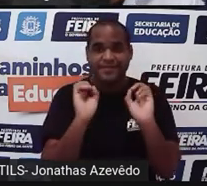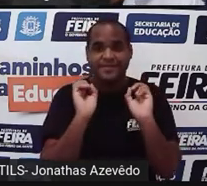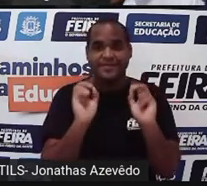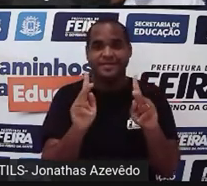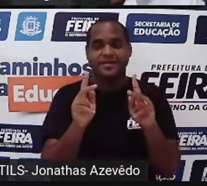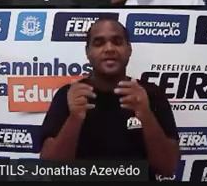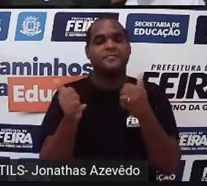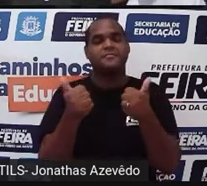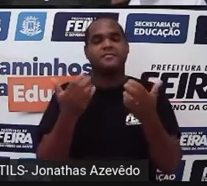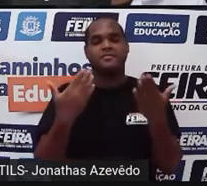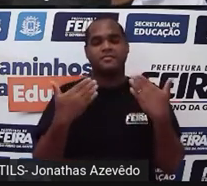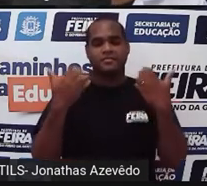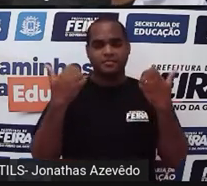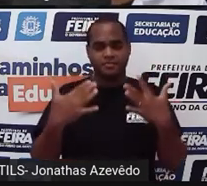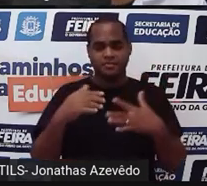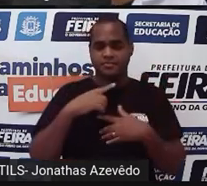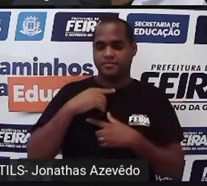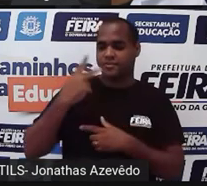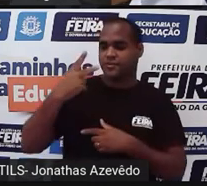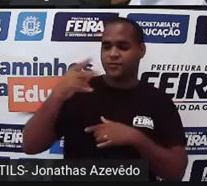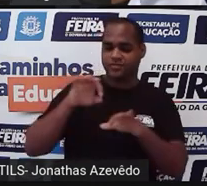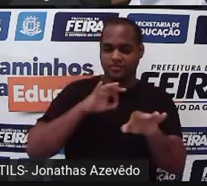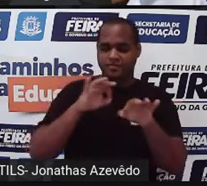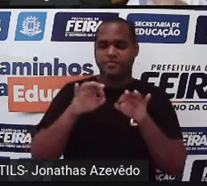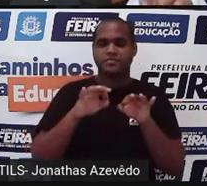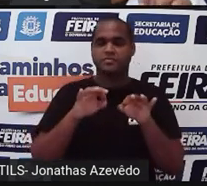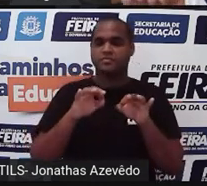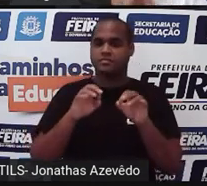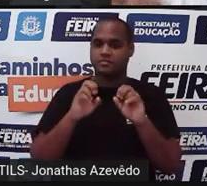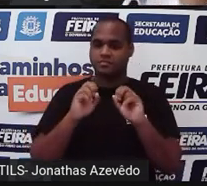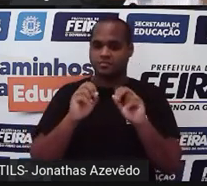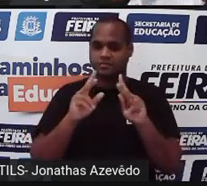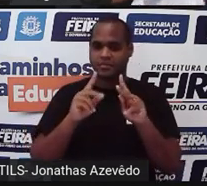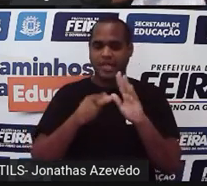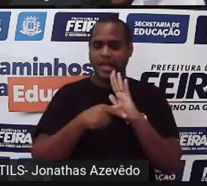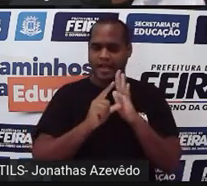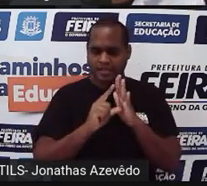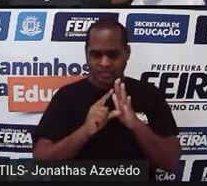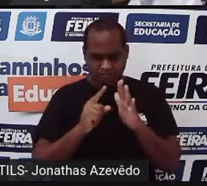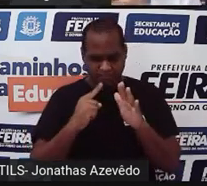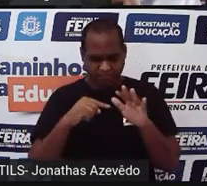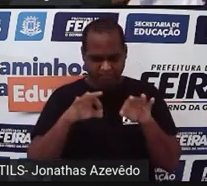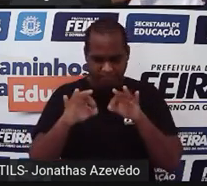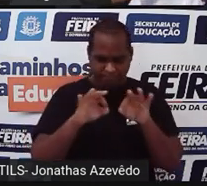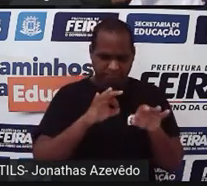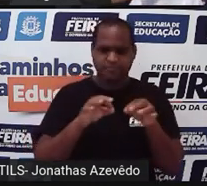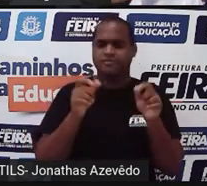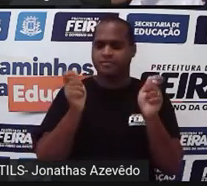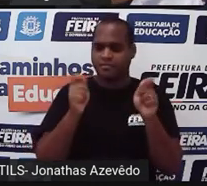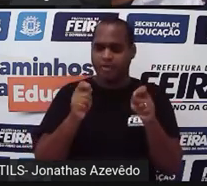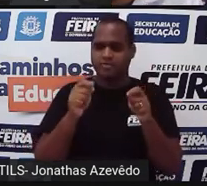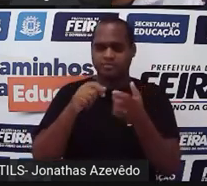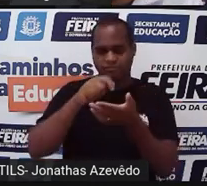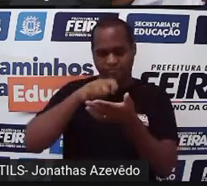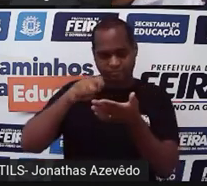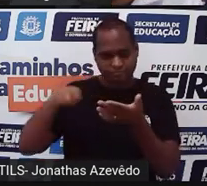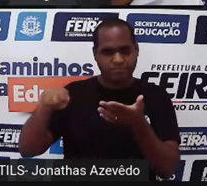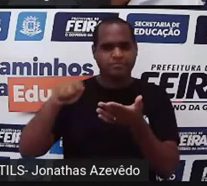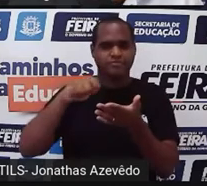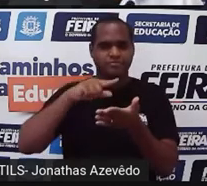lá. Segunda organização, ó. Aliás, antes da organização, a gente vai fazer aqui um